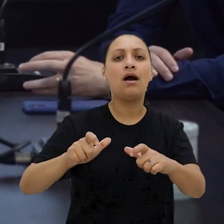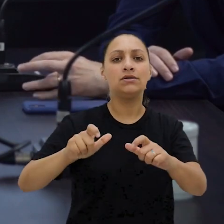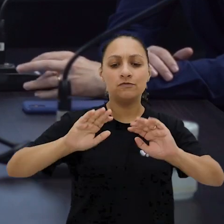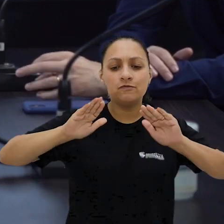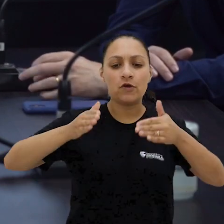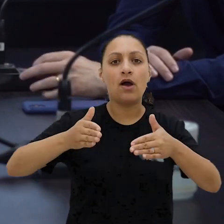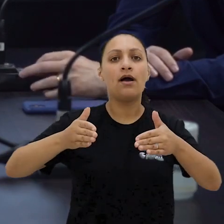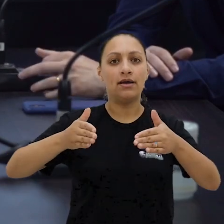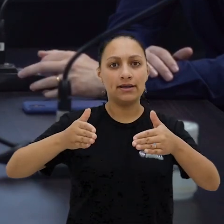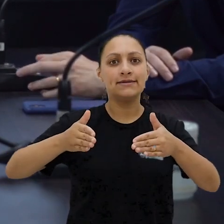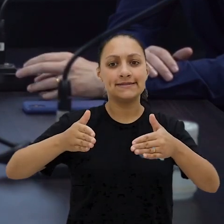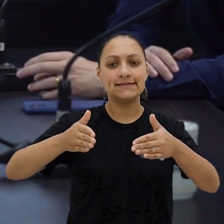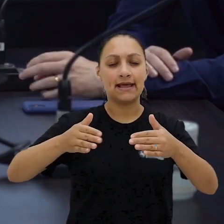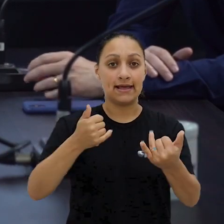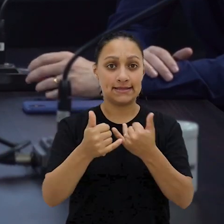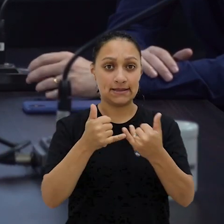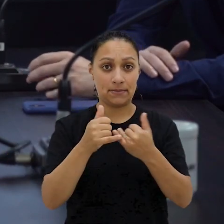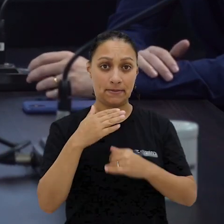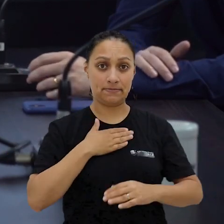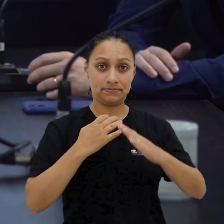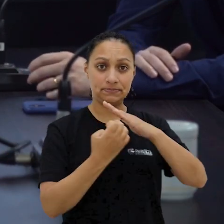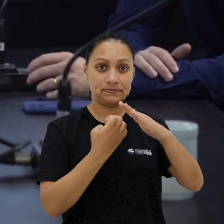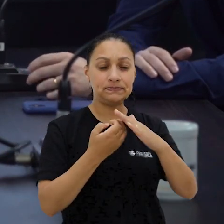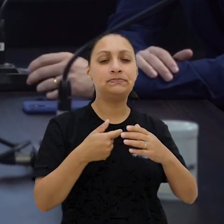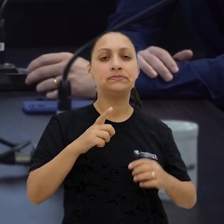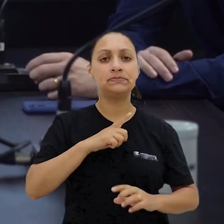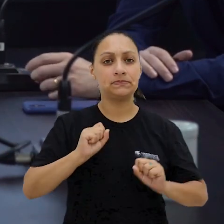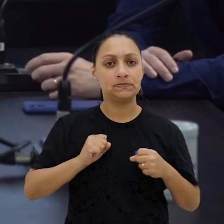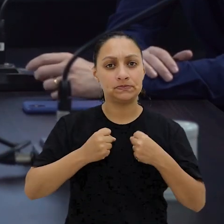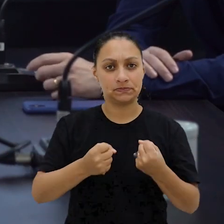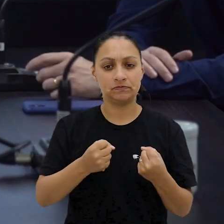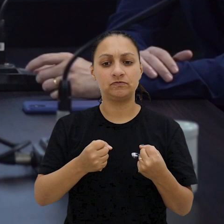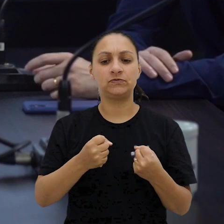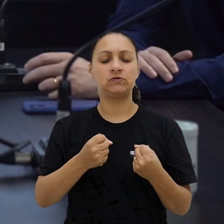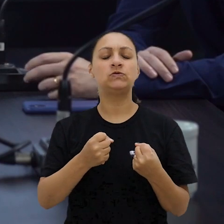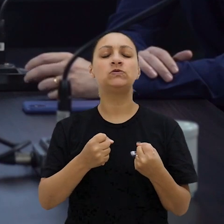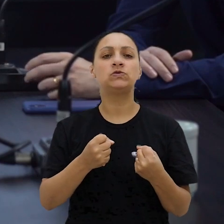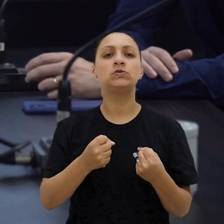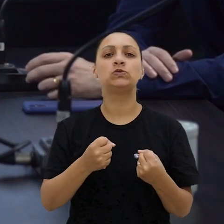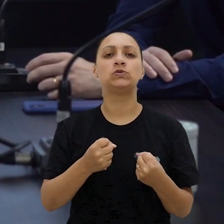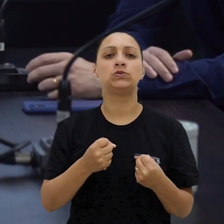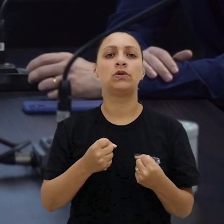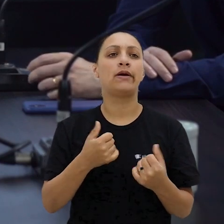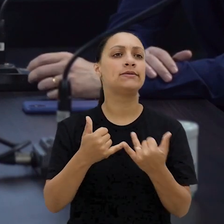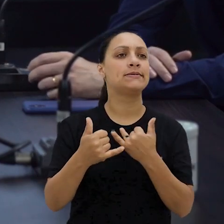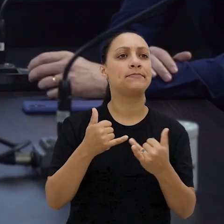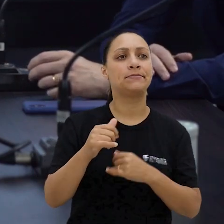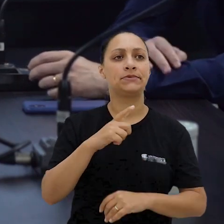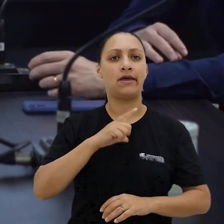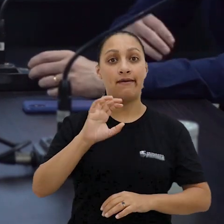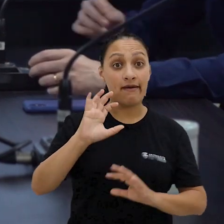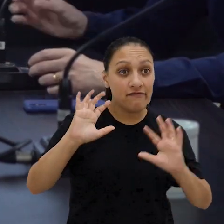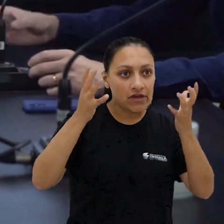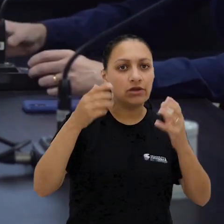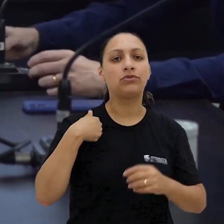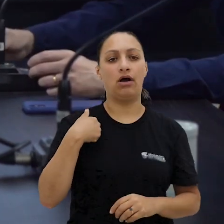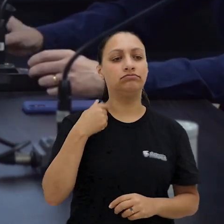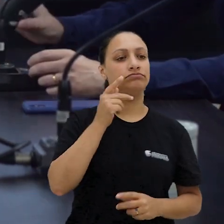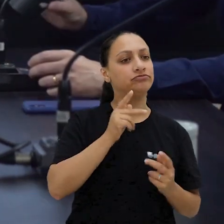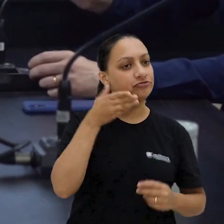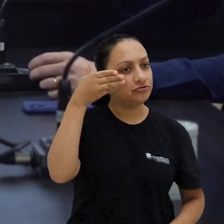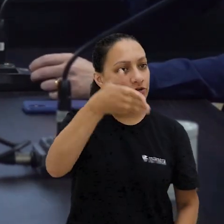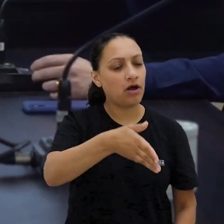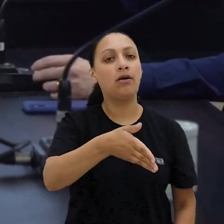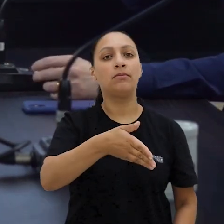onde a gente pode contar. Então, a Sculpt hoje, por exemplo, tem todo um esforço de fazer parte do comitê, de, vai ter tal evento, vamos, tal